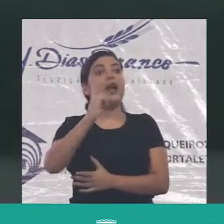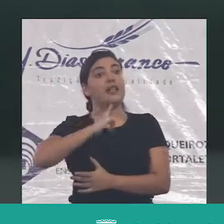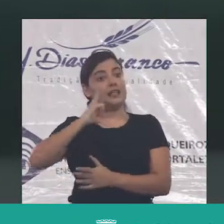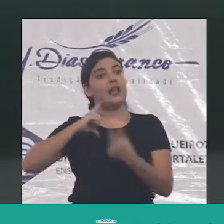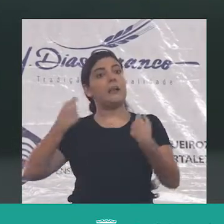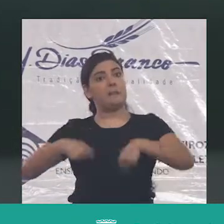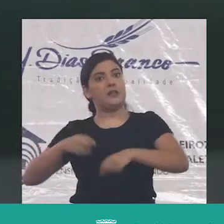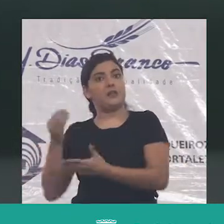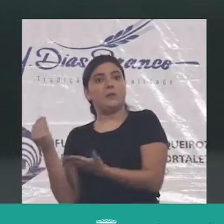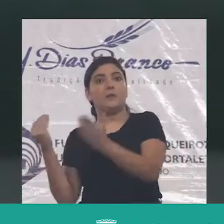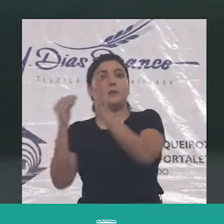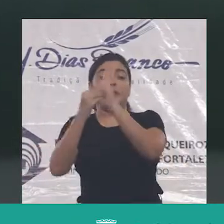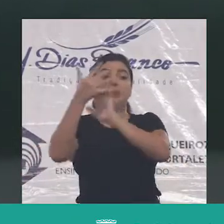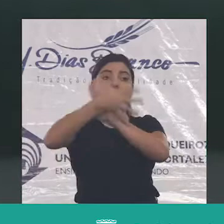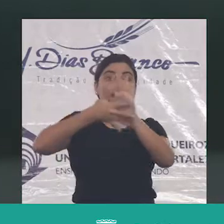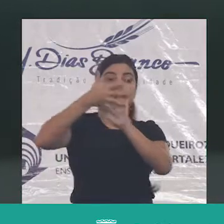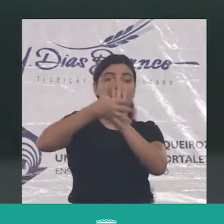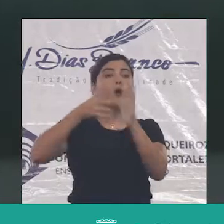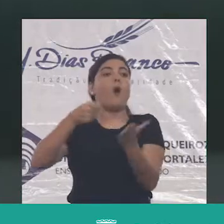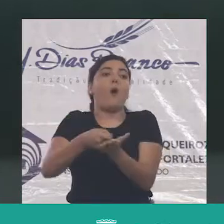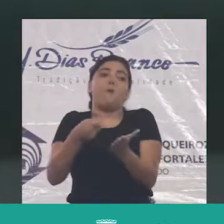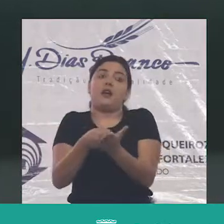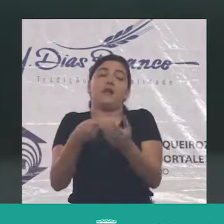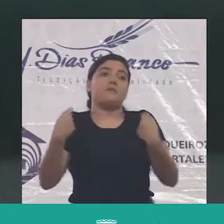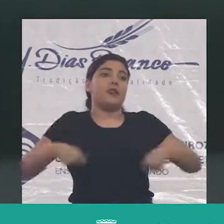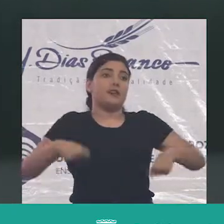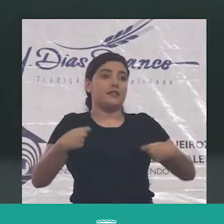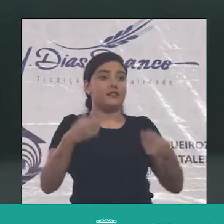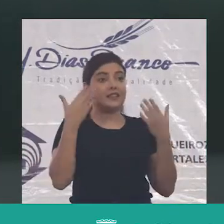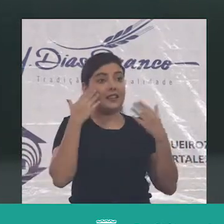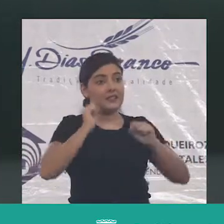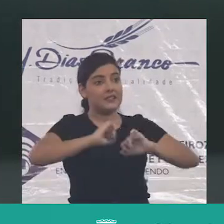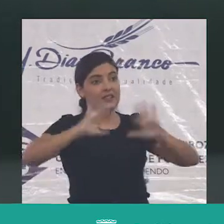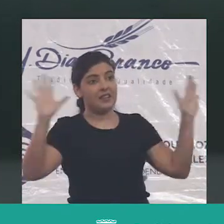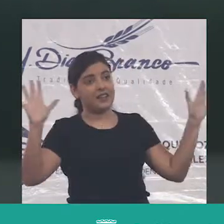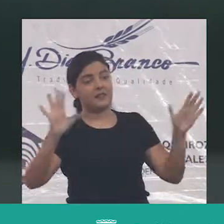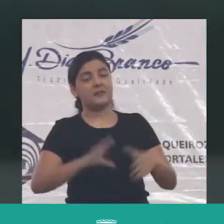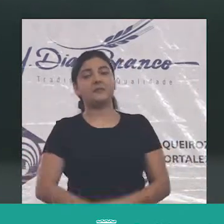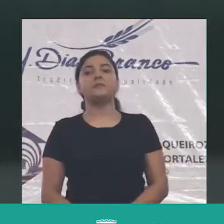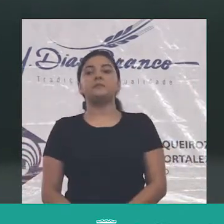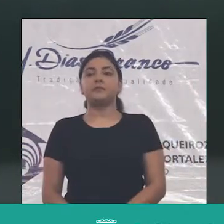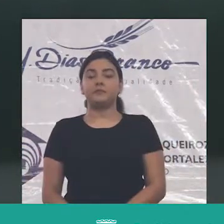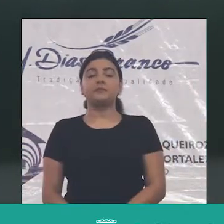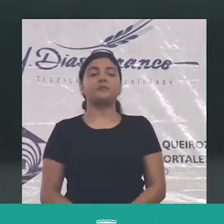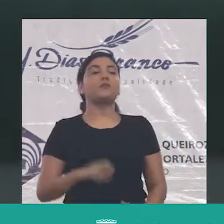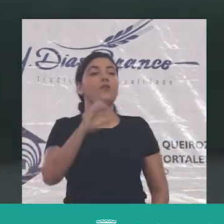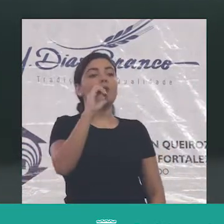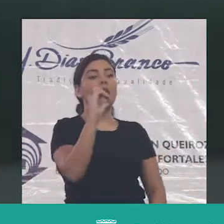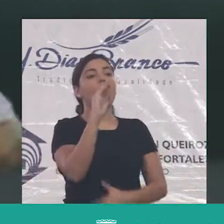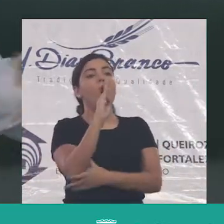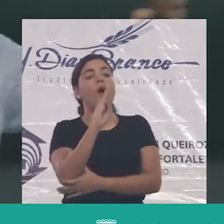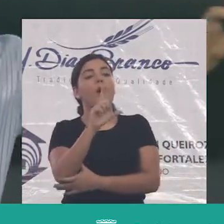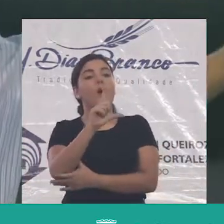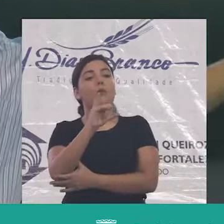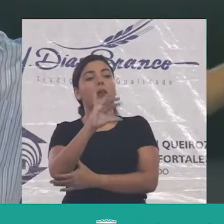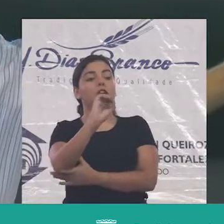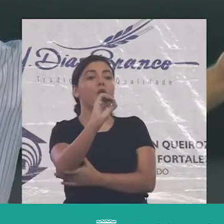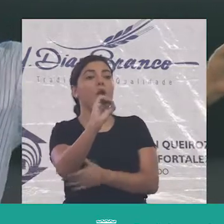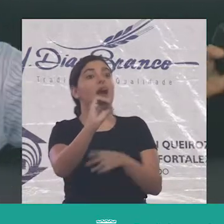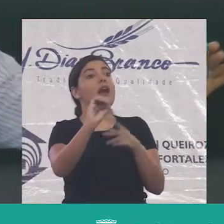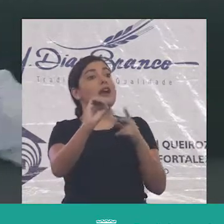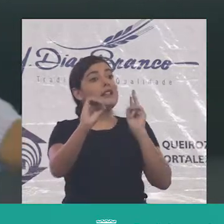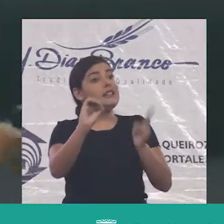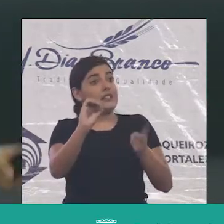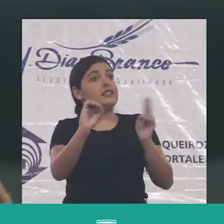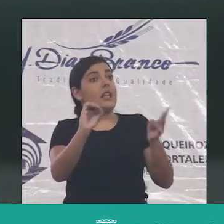ser o quê? Escrita de forma obrigatória. Tá tranquilo aí? Oblíquo só se tiver escrito. Nos outros casos todos vai ser